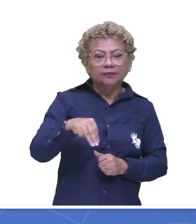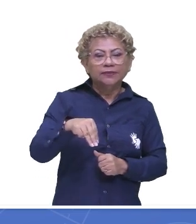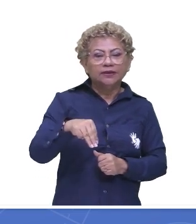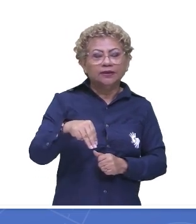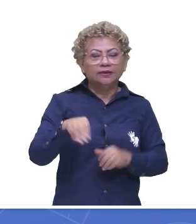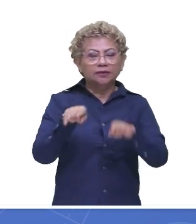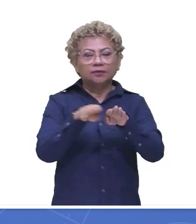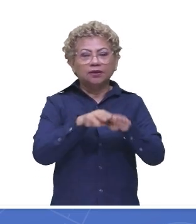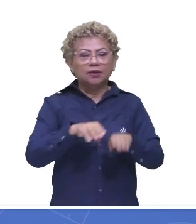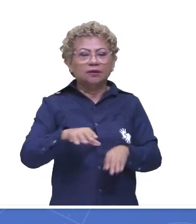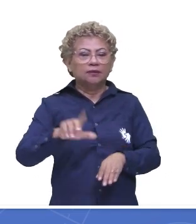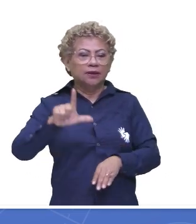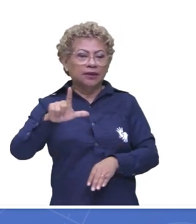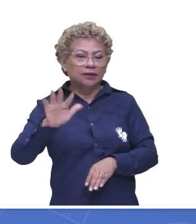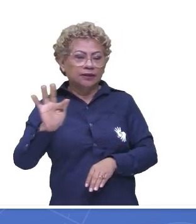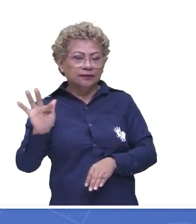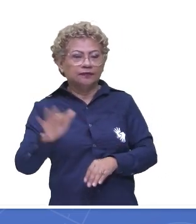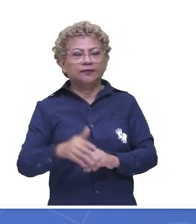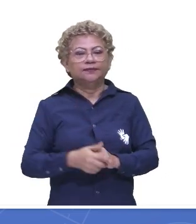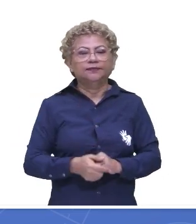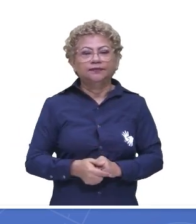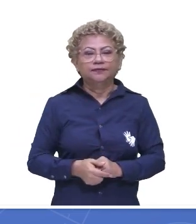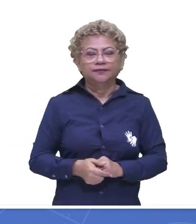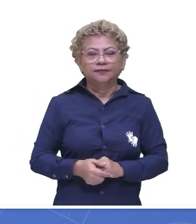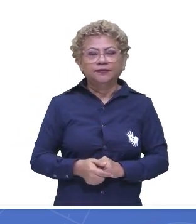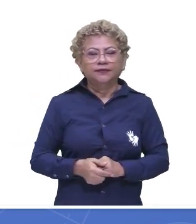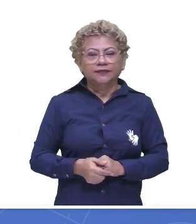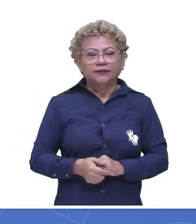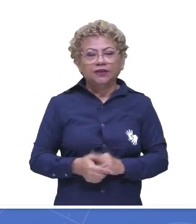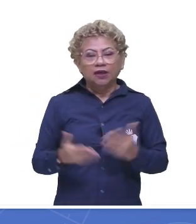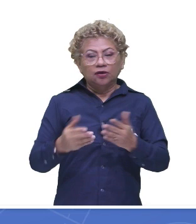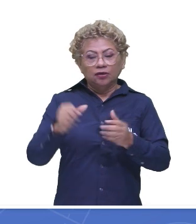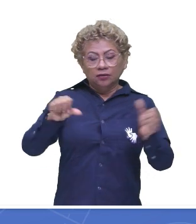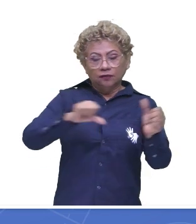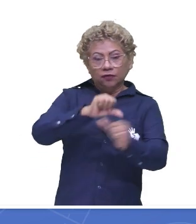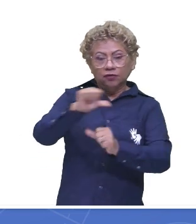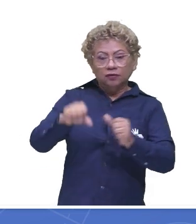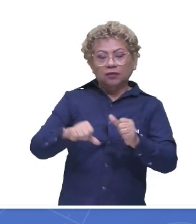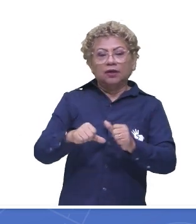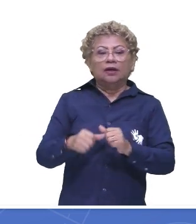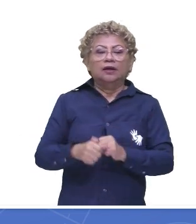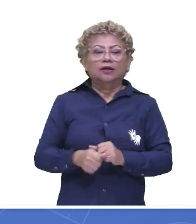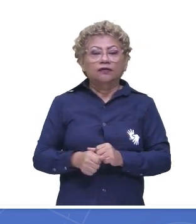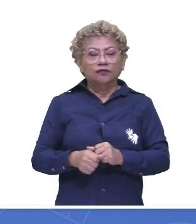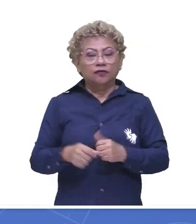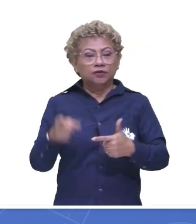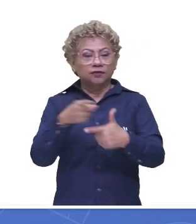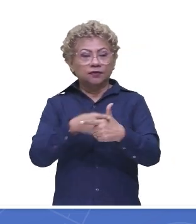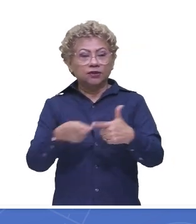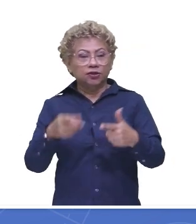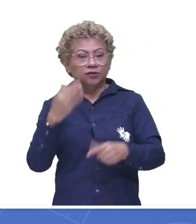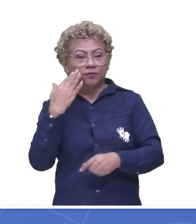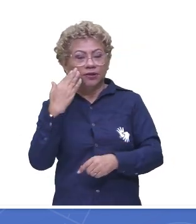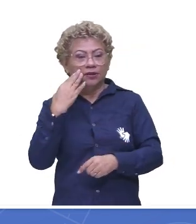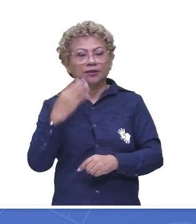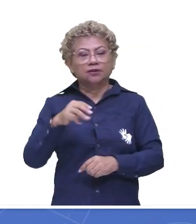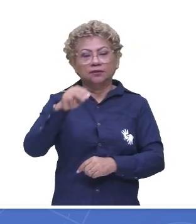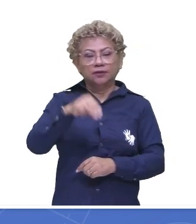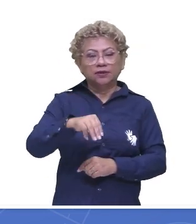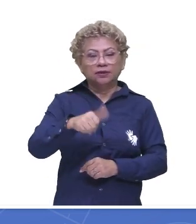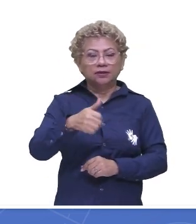sobre a quantidade de calor. Substitui os valores, 10.000 dividido por 80, vai dar a massa